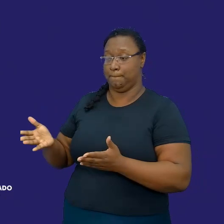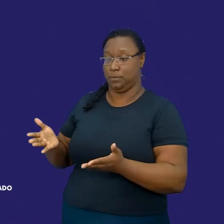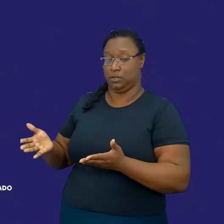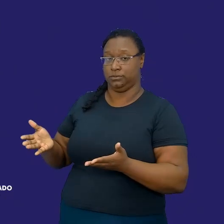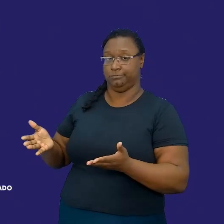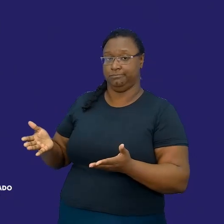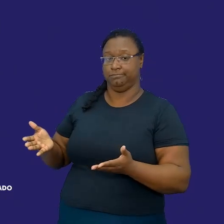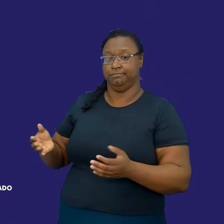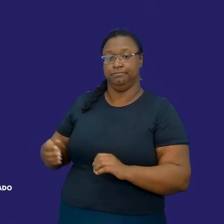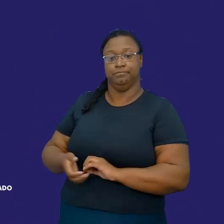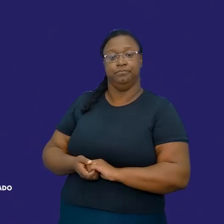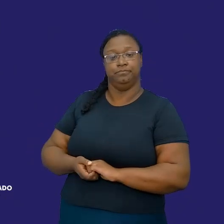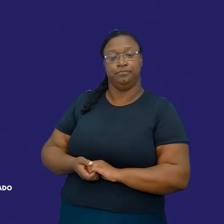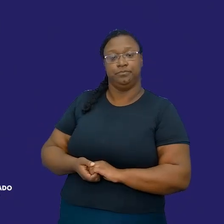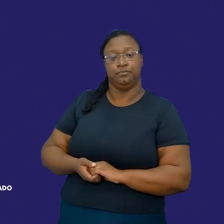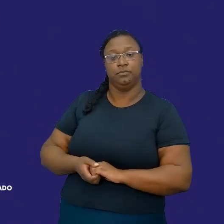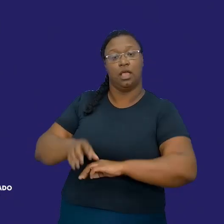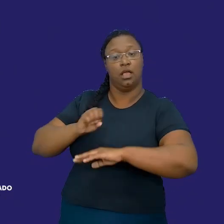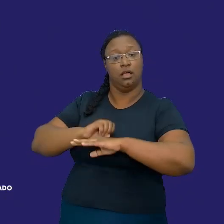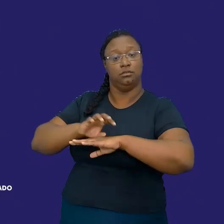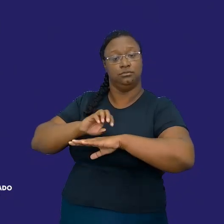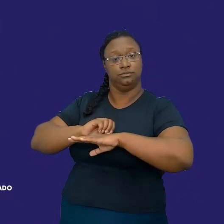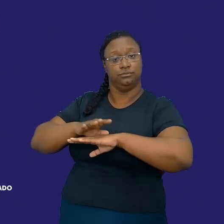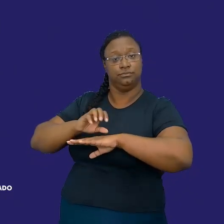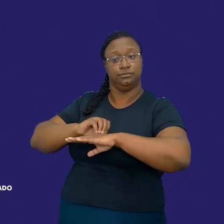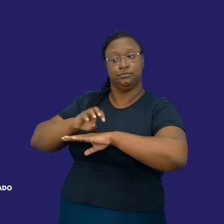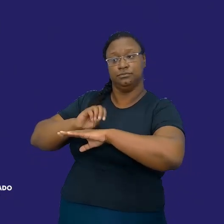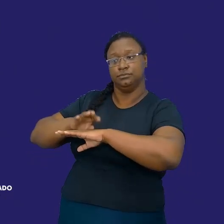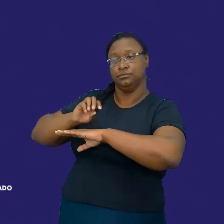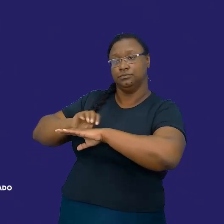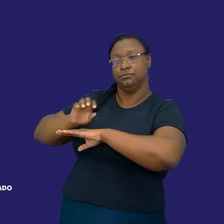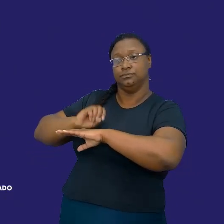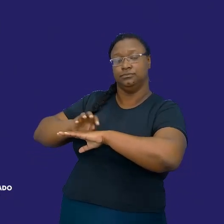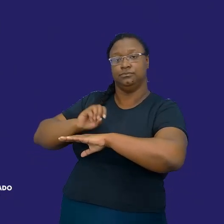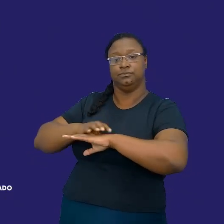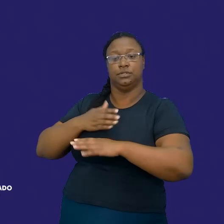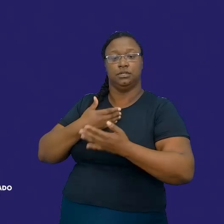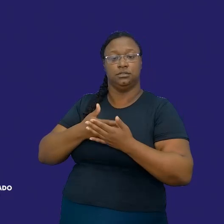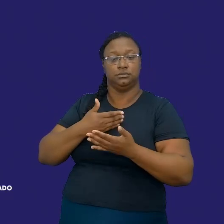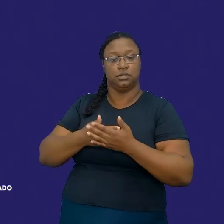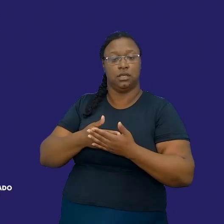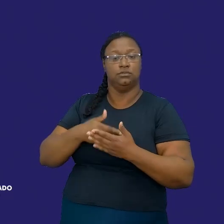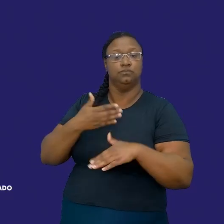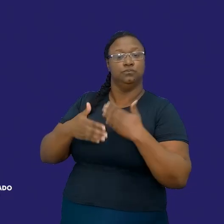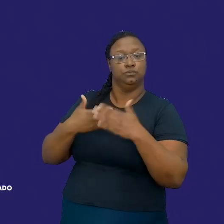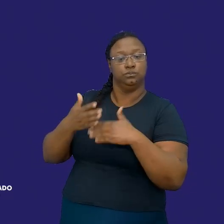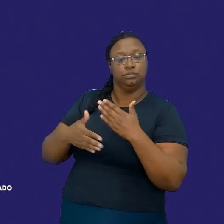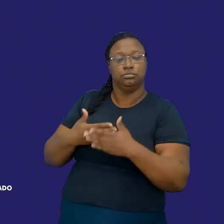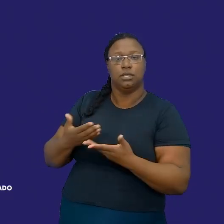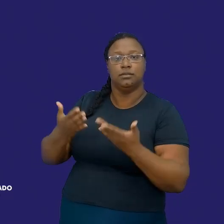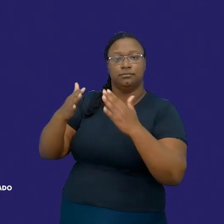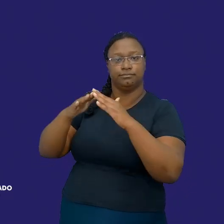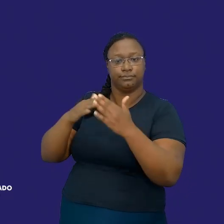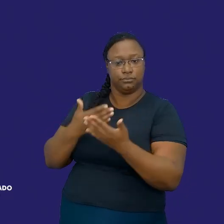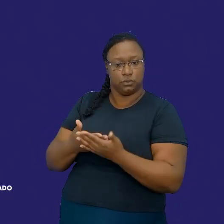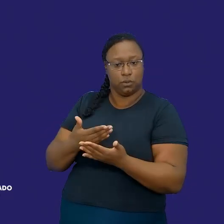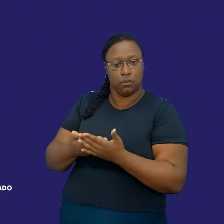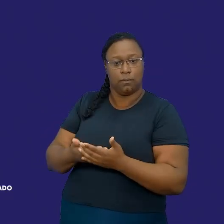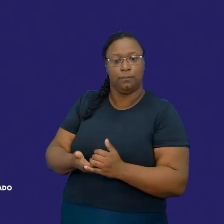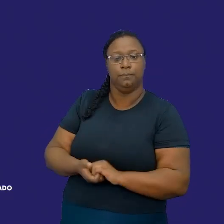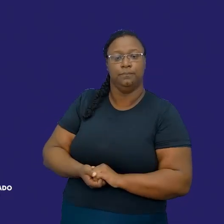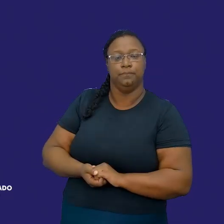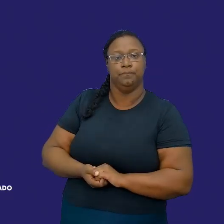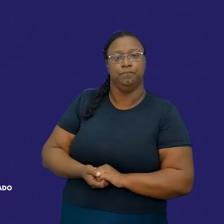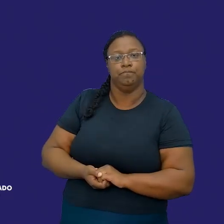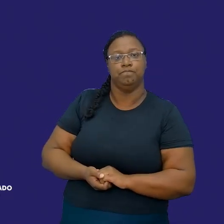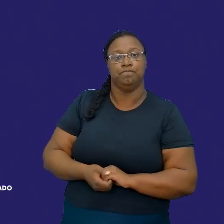né, de atividades a serem desenvolvidas no desdobramento da escola, do TPC da escola.